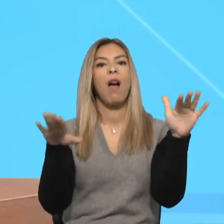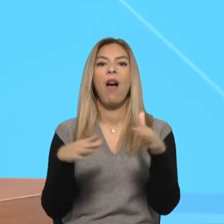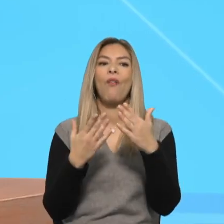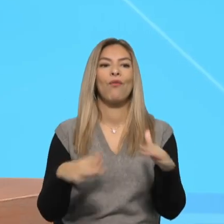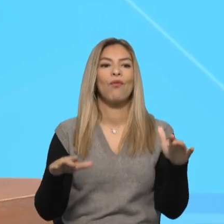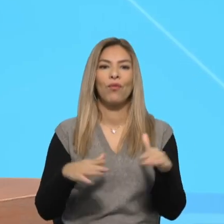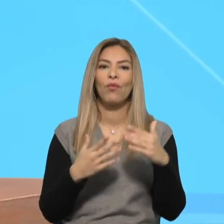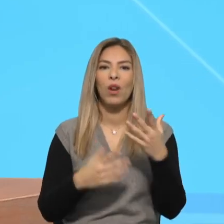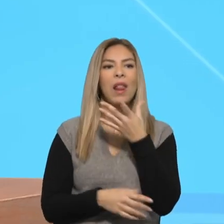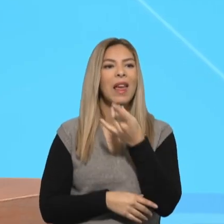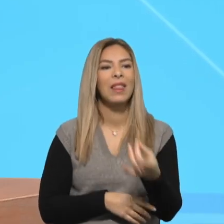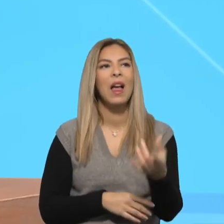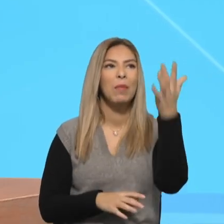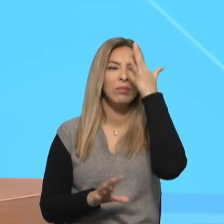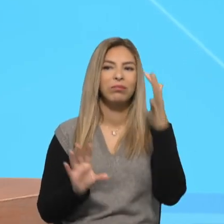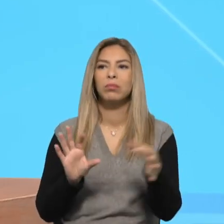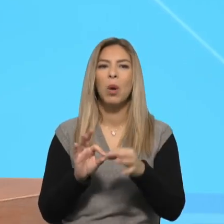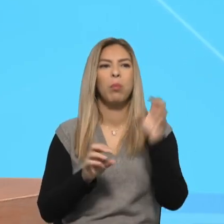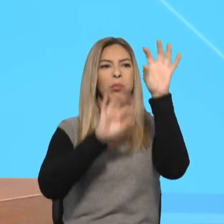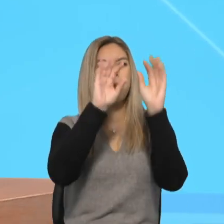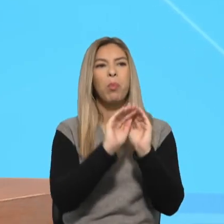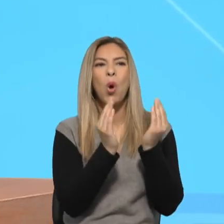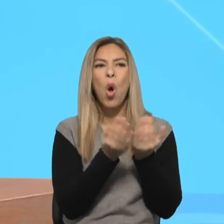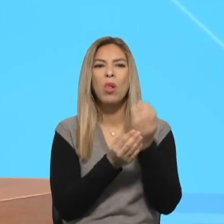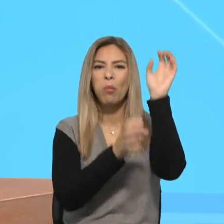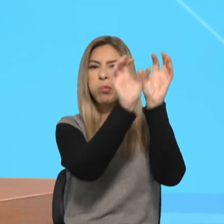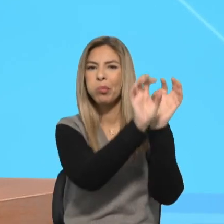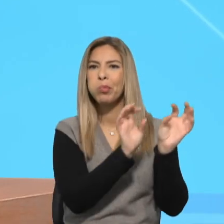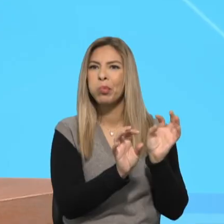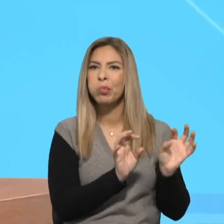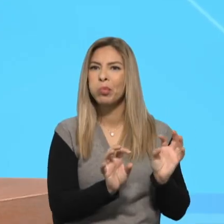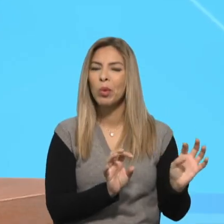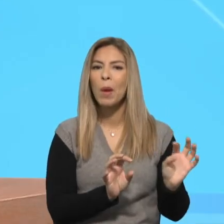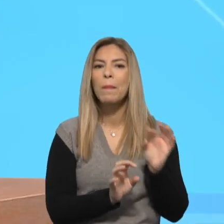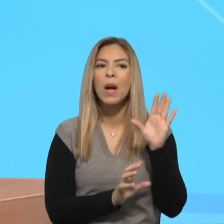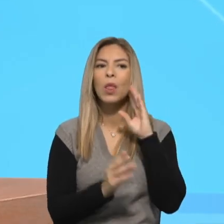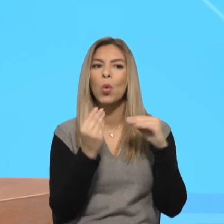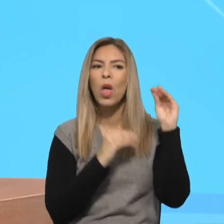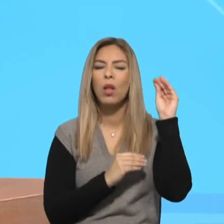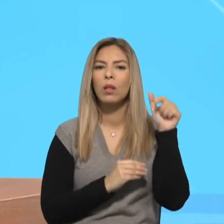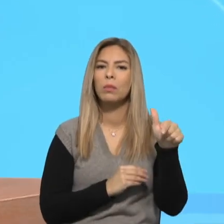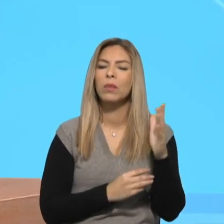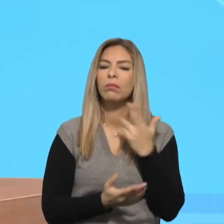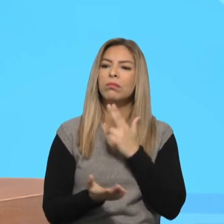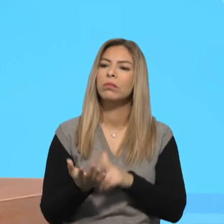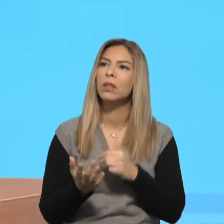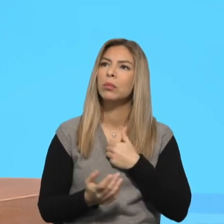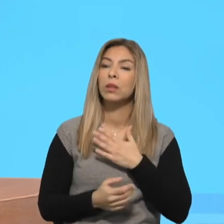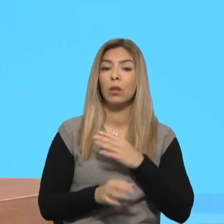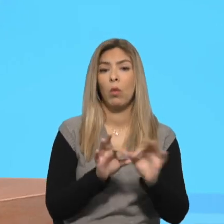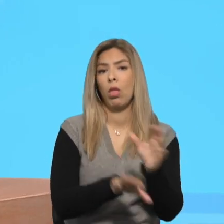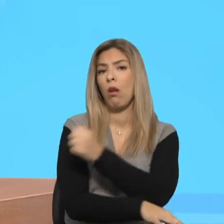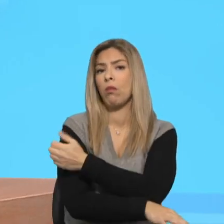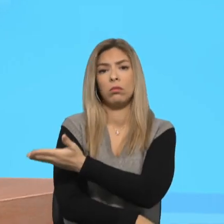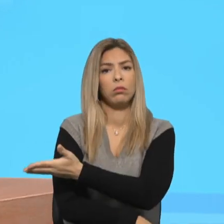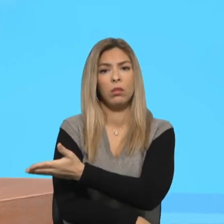bolinhas, umas coisas que não têm nada a ver com o Natal. E aqui parece-nos que é importante relembrar a todos, também dentro das empresas, como em casa o fazemos,